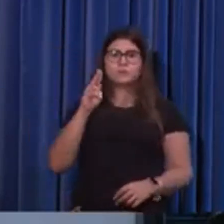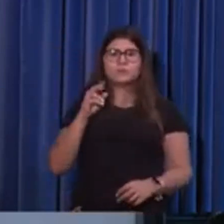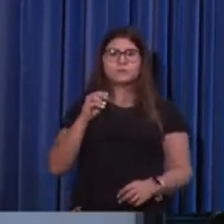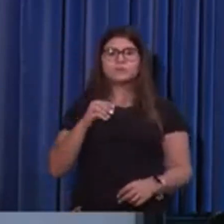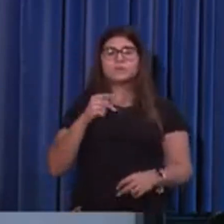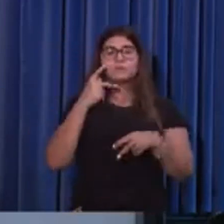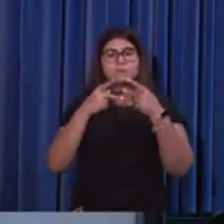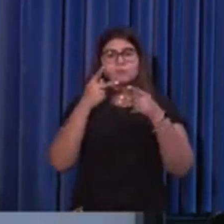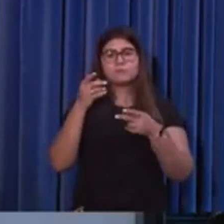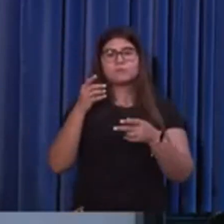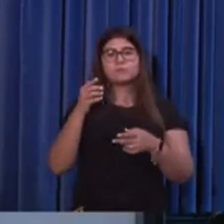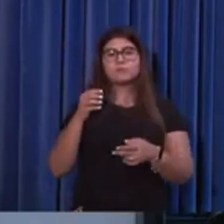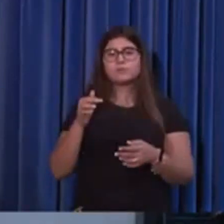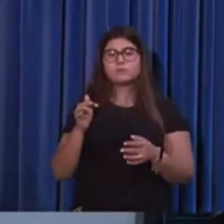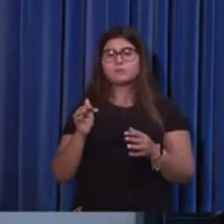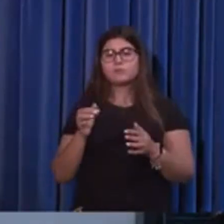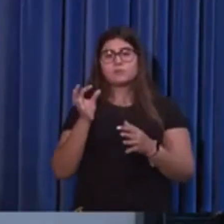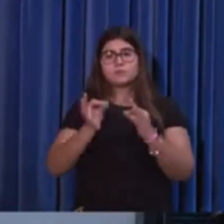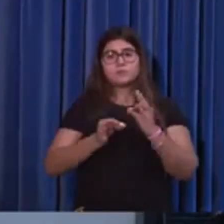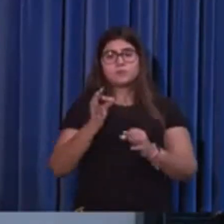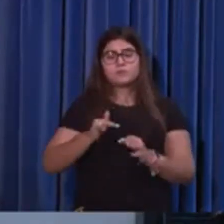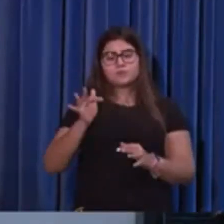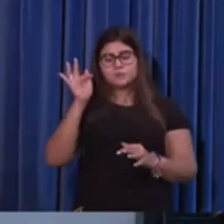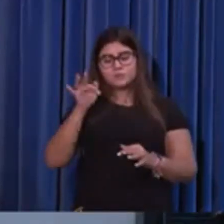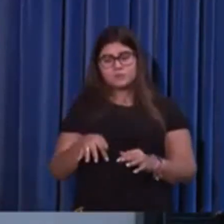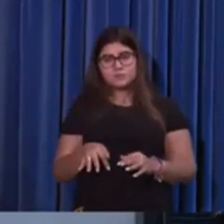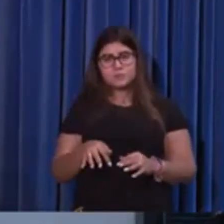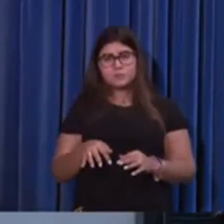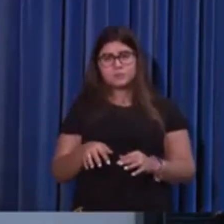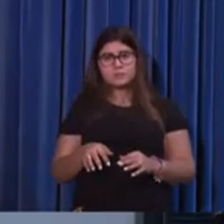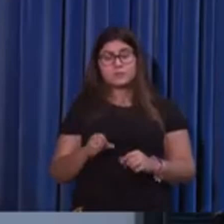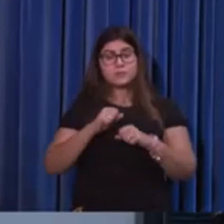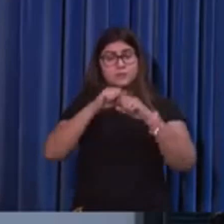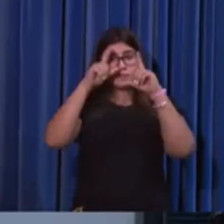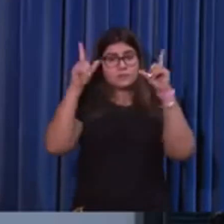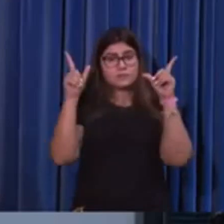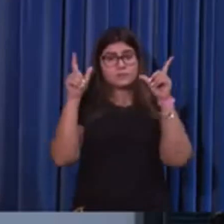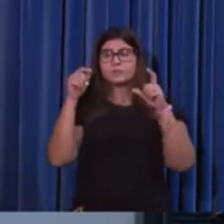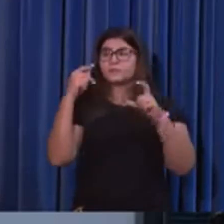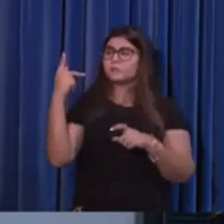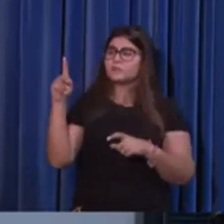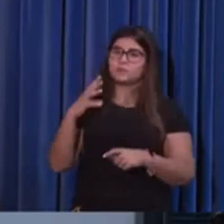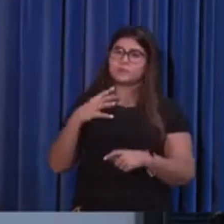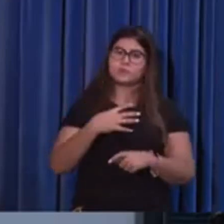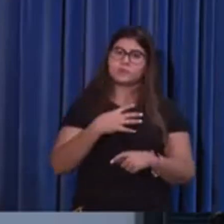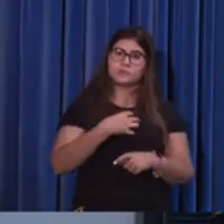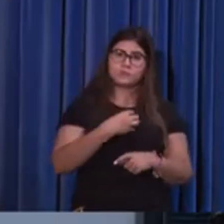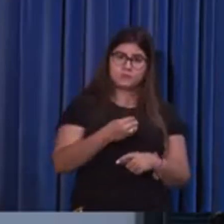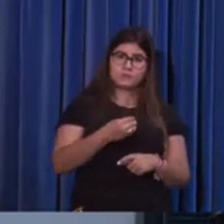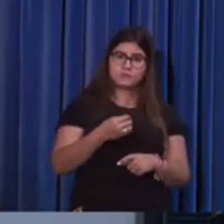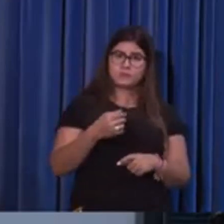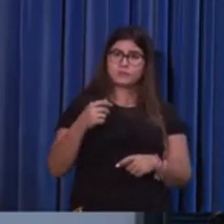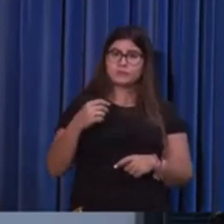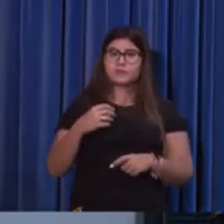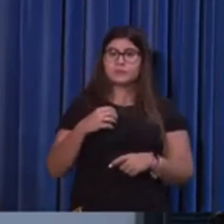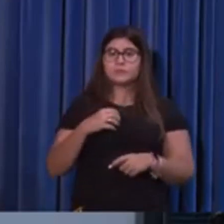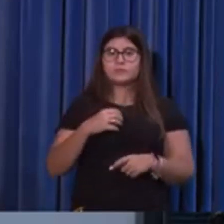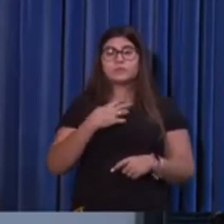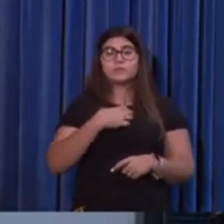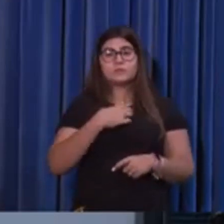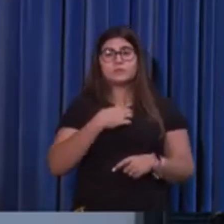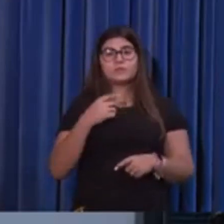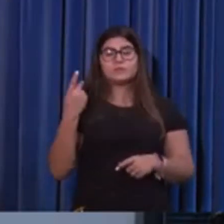final ficará claro que seus filhos são o seu tesouro